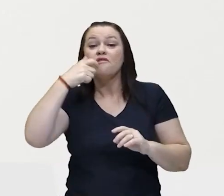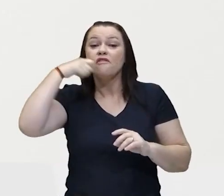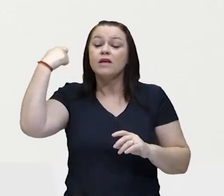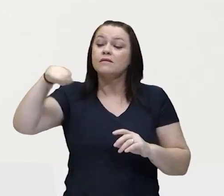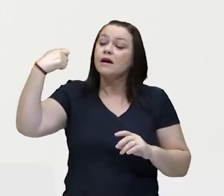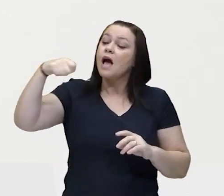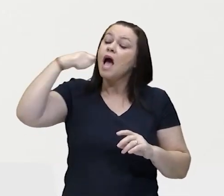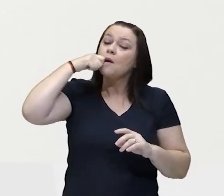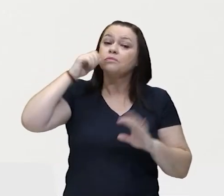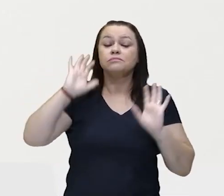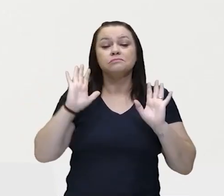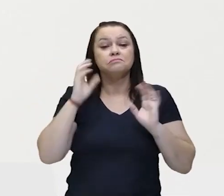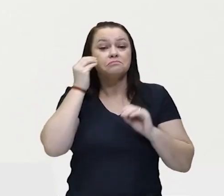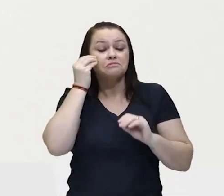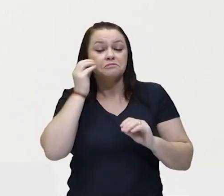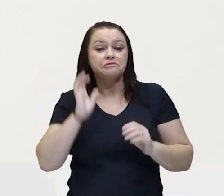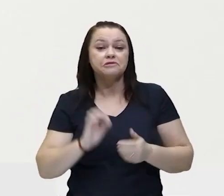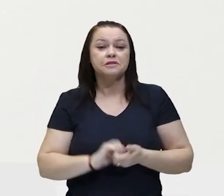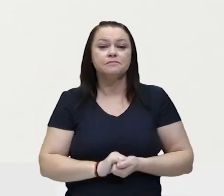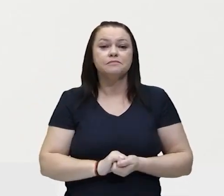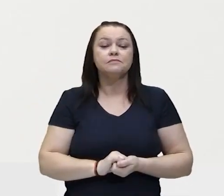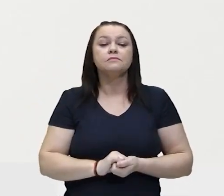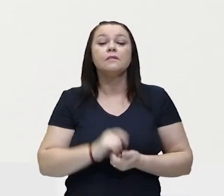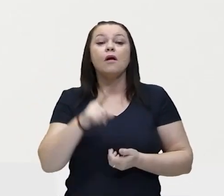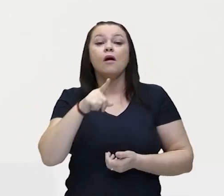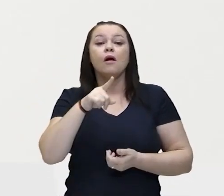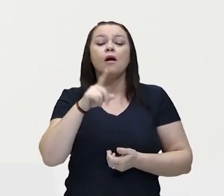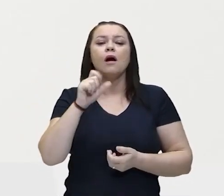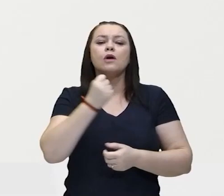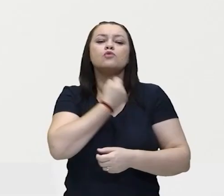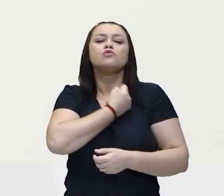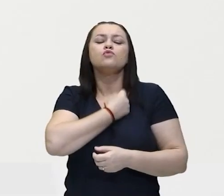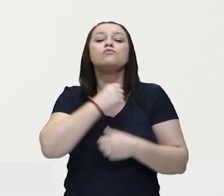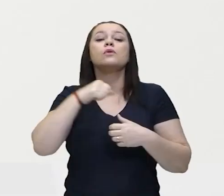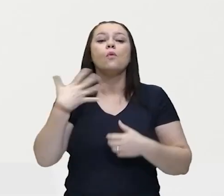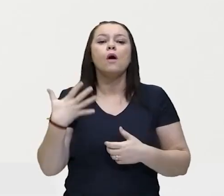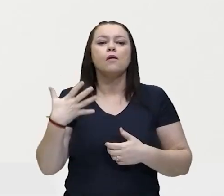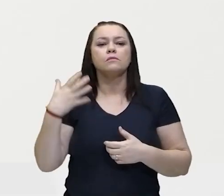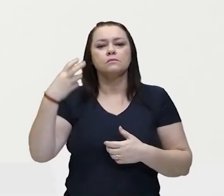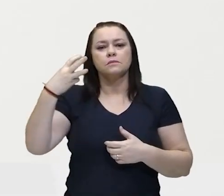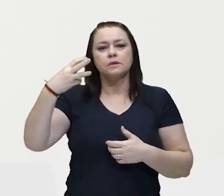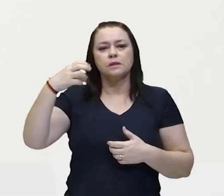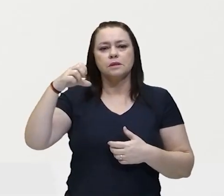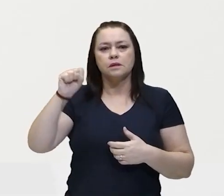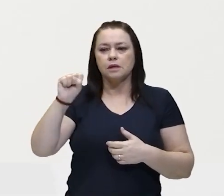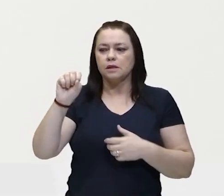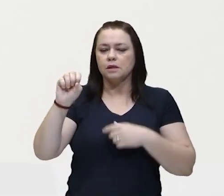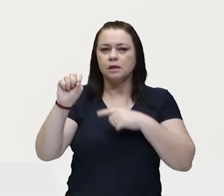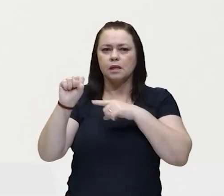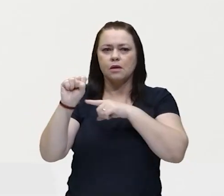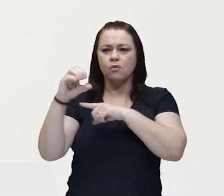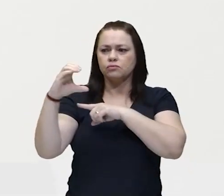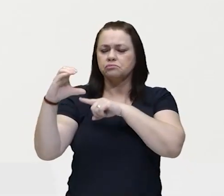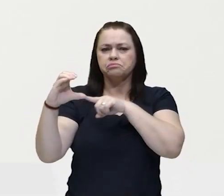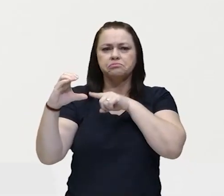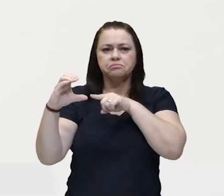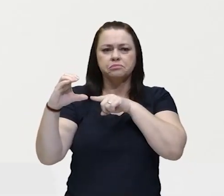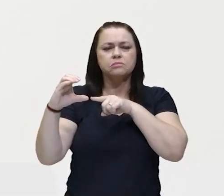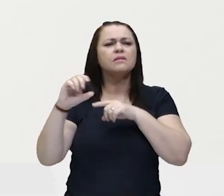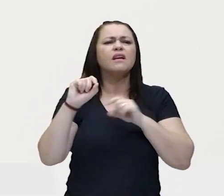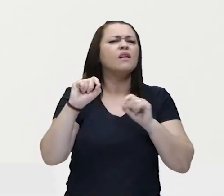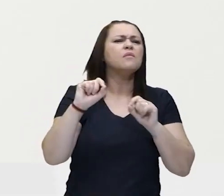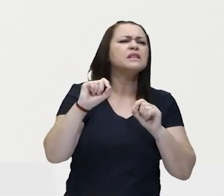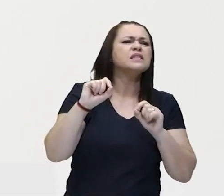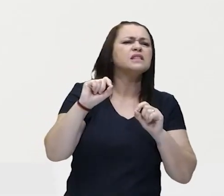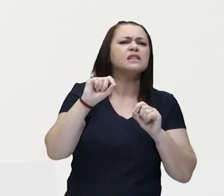nos indica? Olha aqui o termômetro na boca do Lucas. O termômetro indica 38 graus Celsius. Como assim, professor?